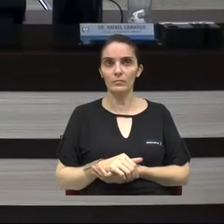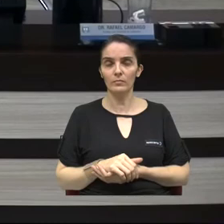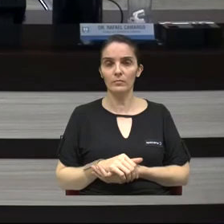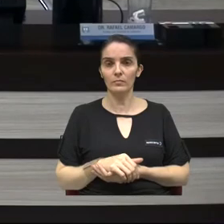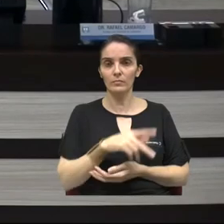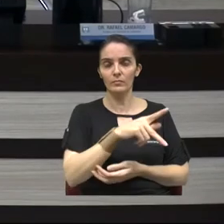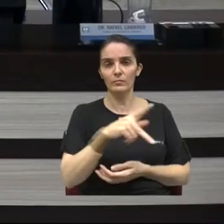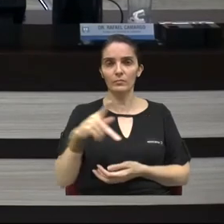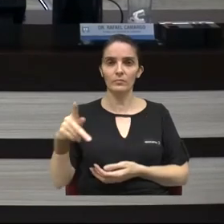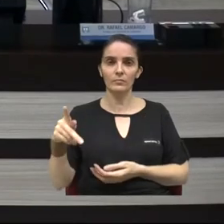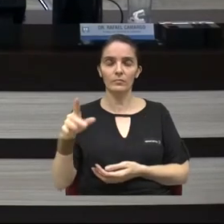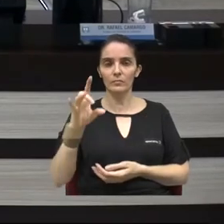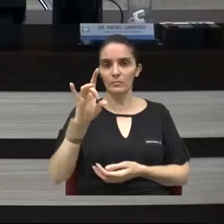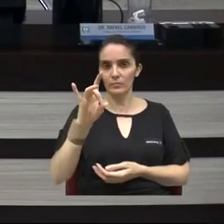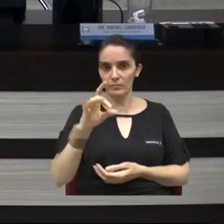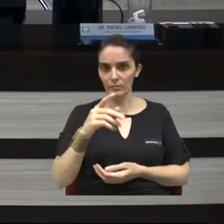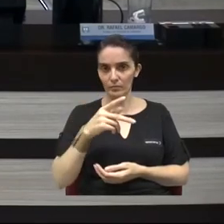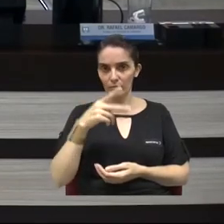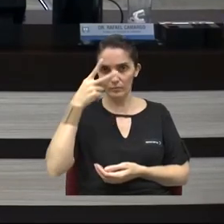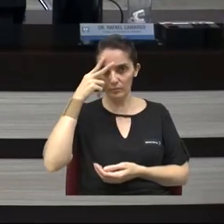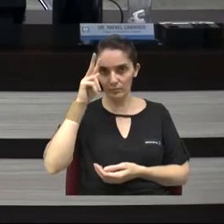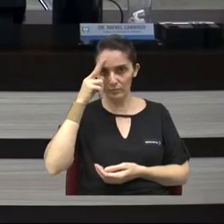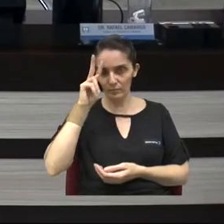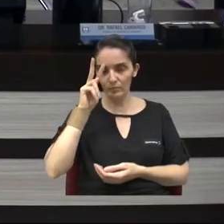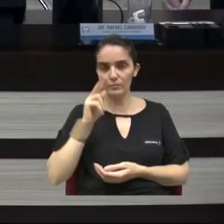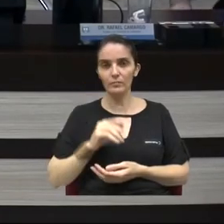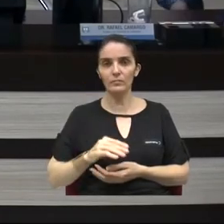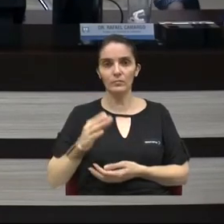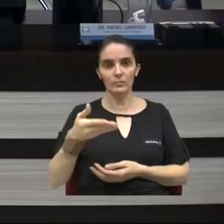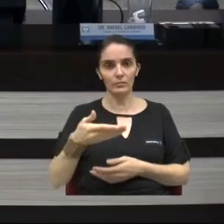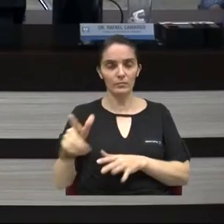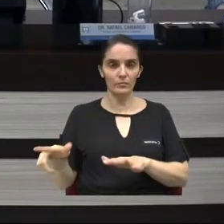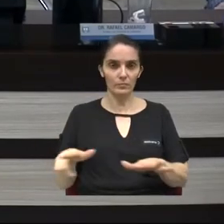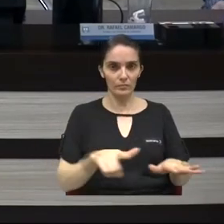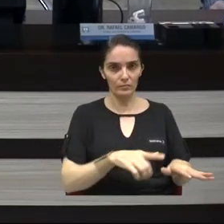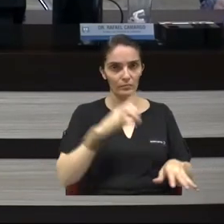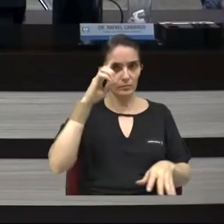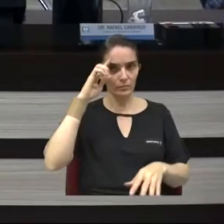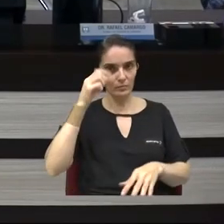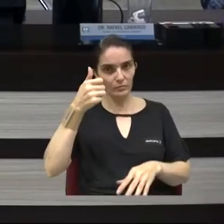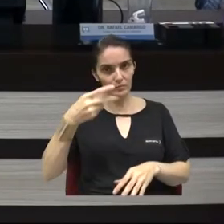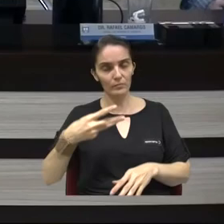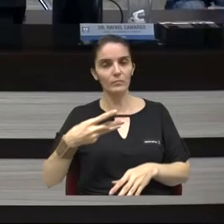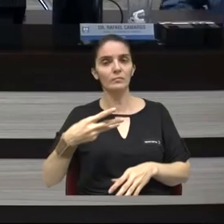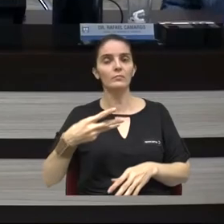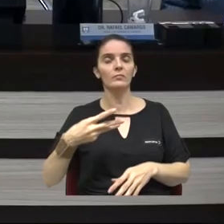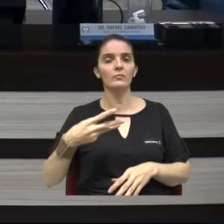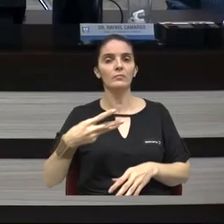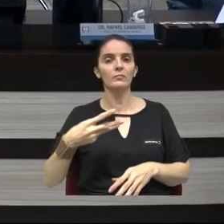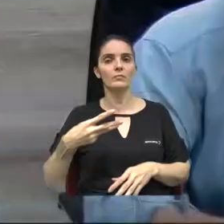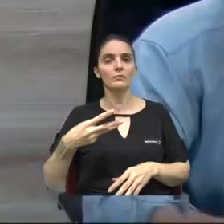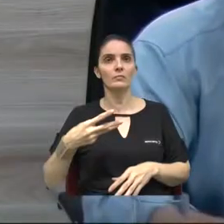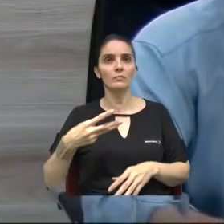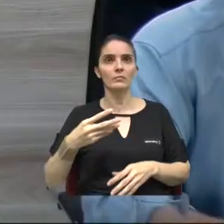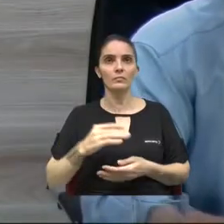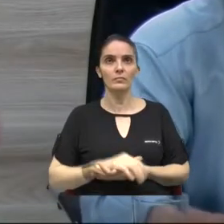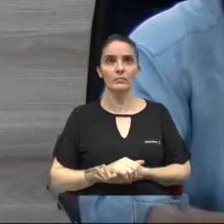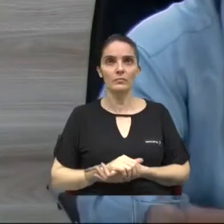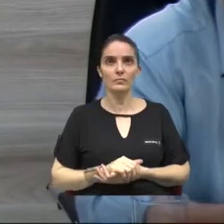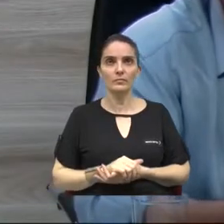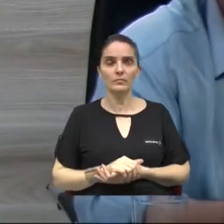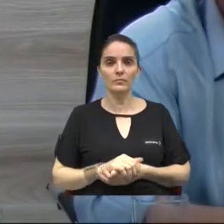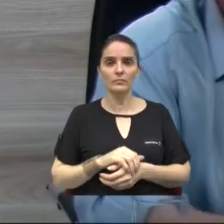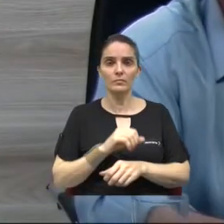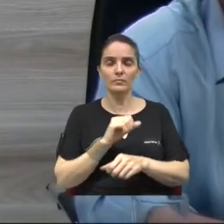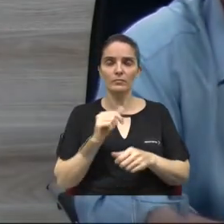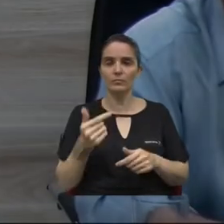Senhor presidente, só gostaria de lembrar que agora, essa semana, no dia 13, será comemorado... Vereadora, a sessão está